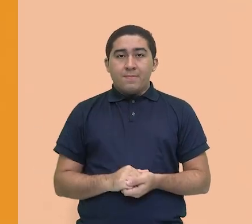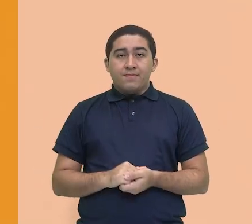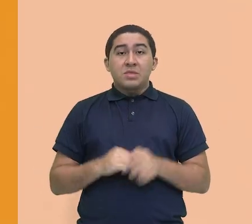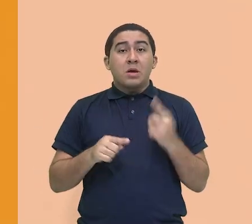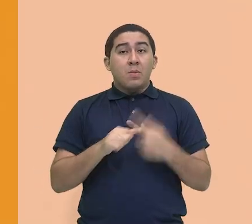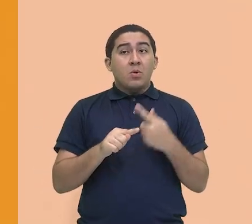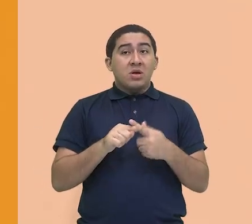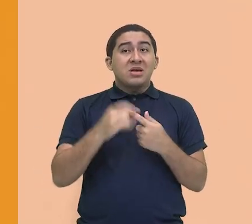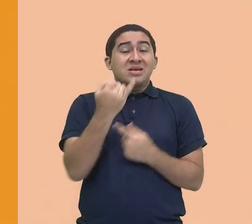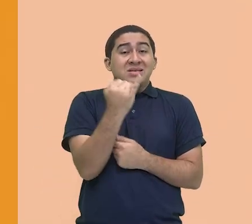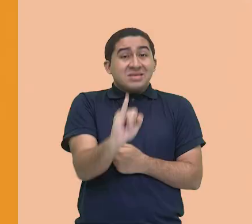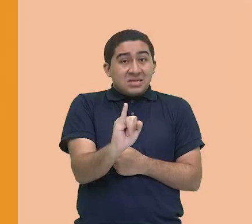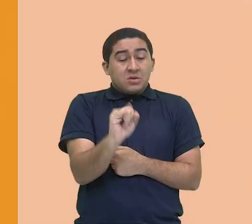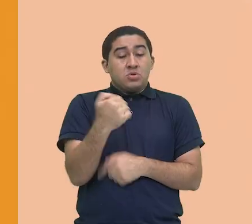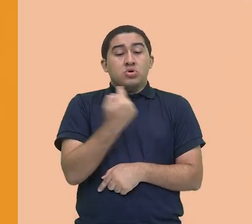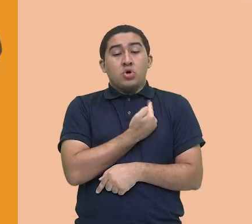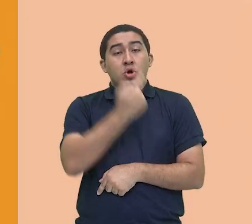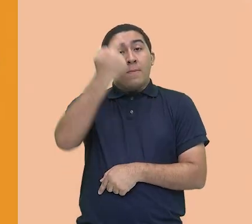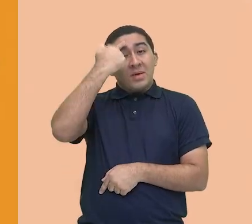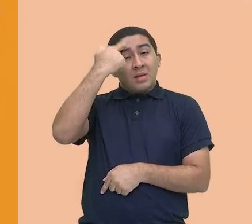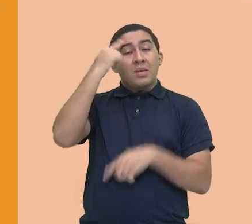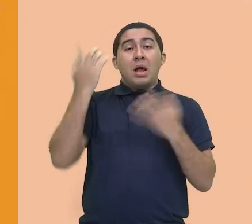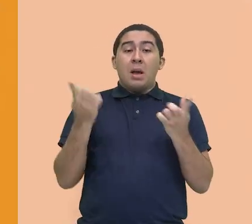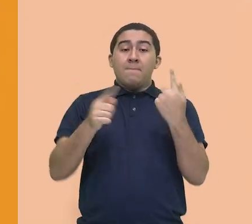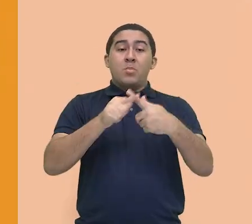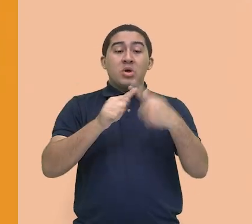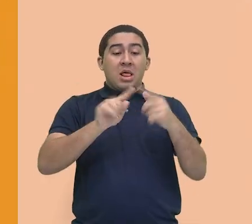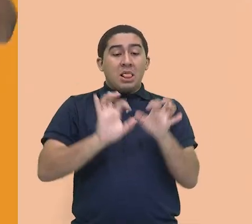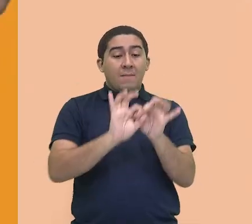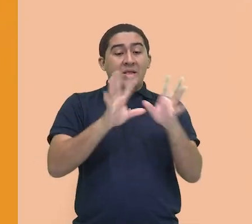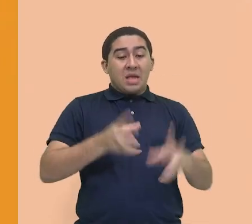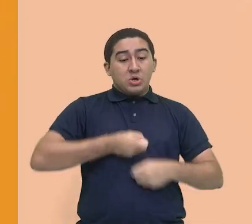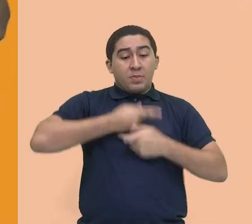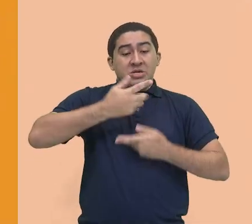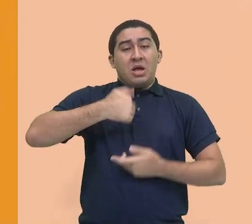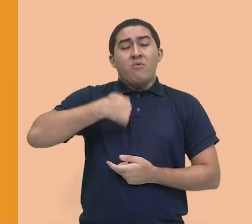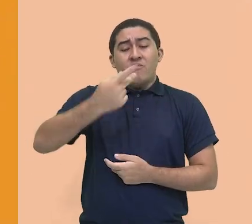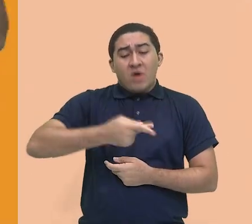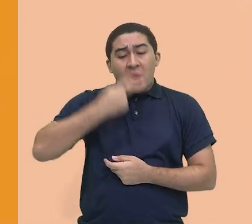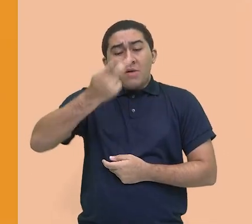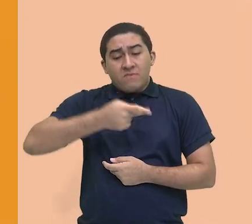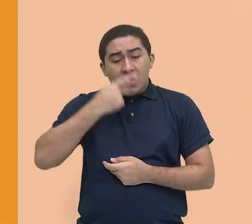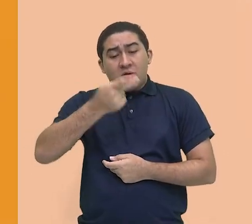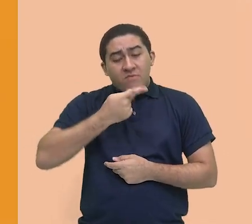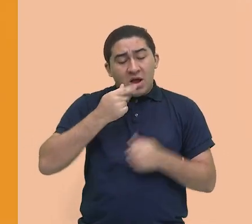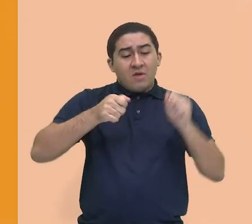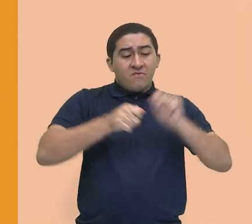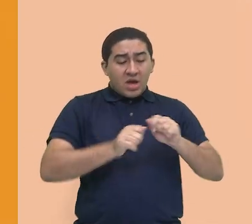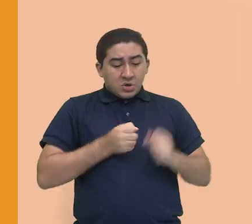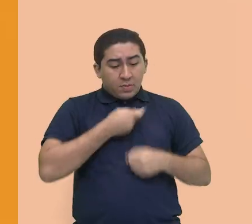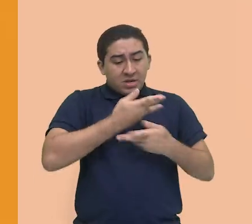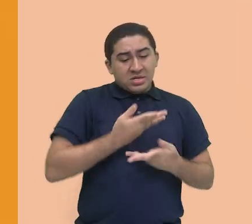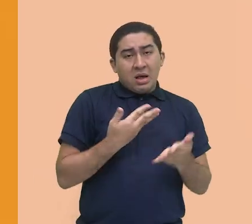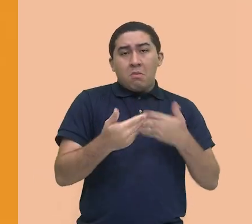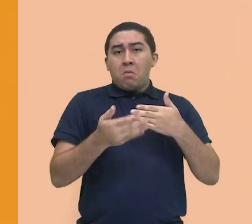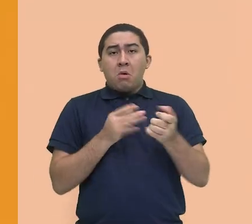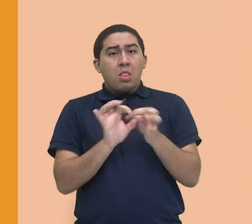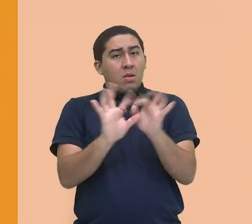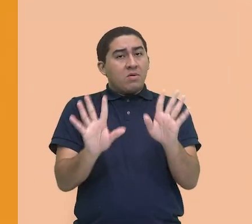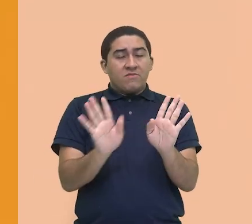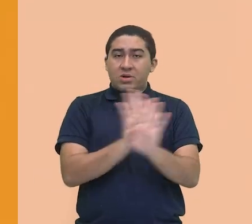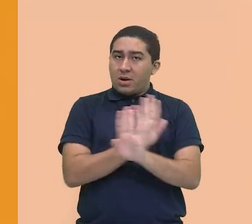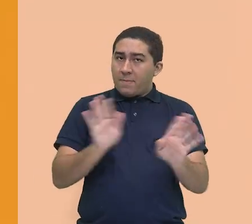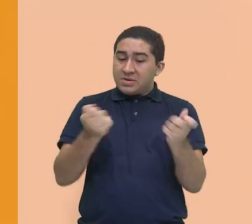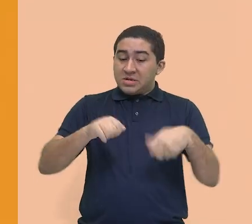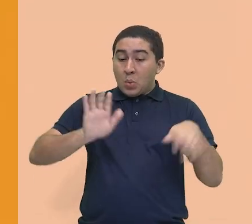porque se a gente trabalha essa ideia, porque a liberdade de expressão é eu falar, fazer, me expressar do jeito que eu quiser. Não, tem que